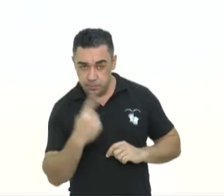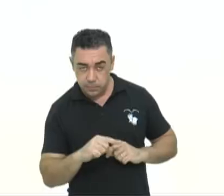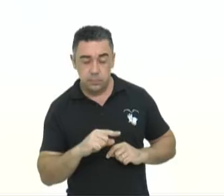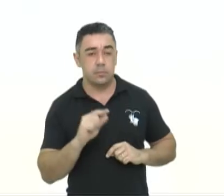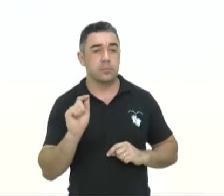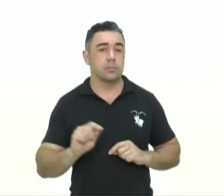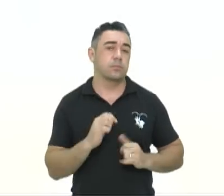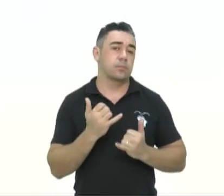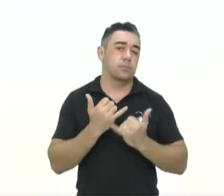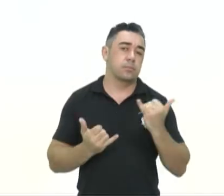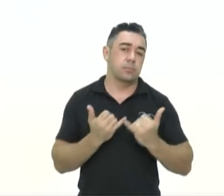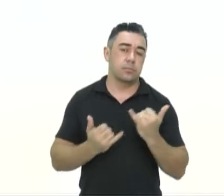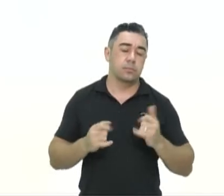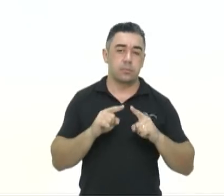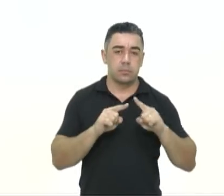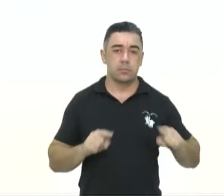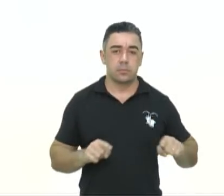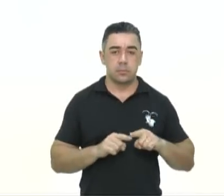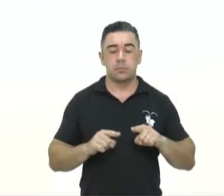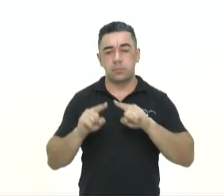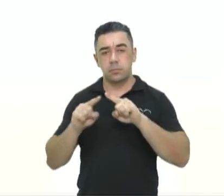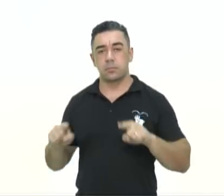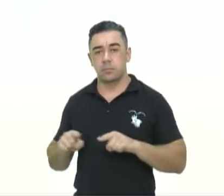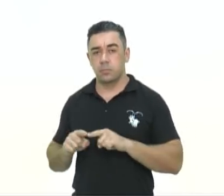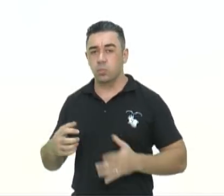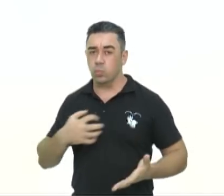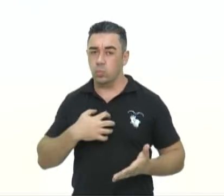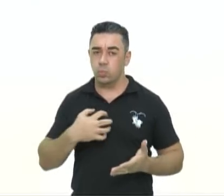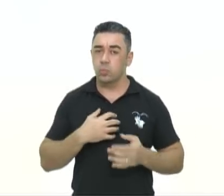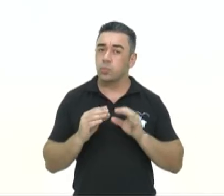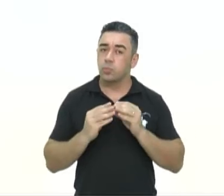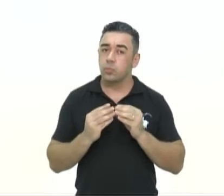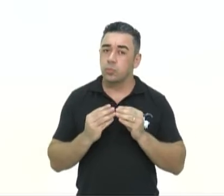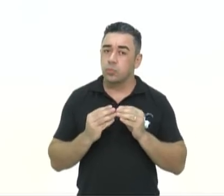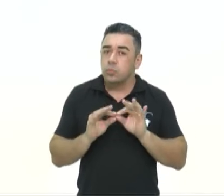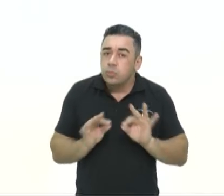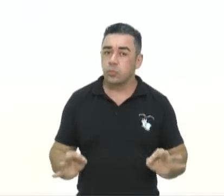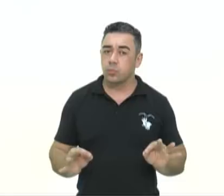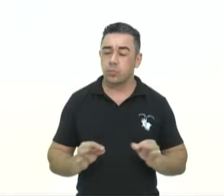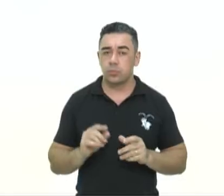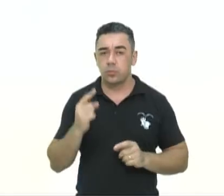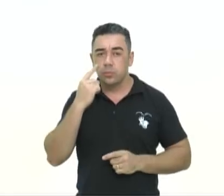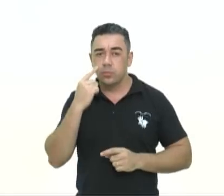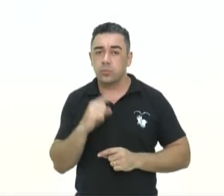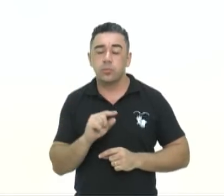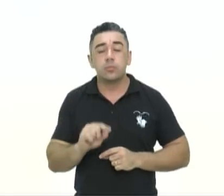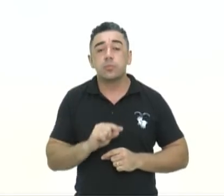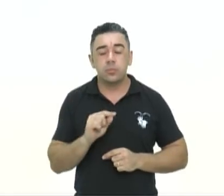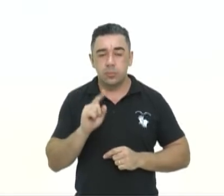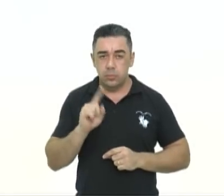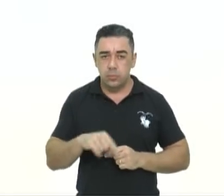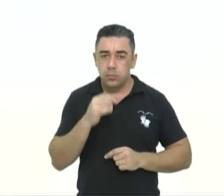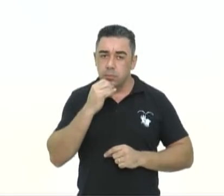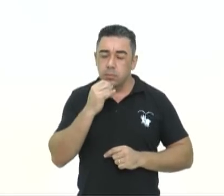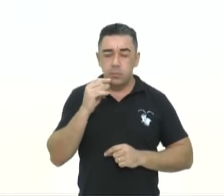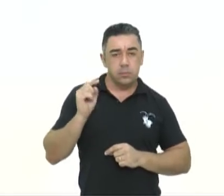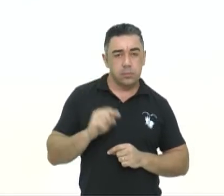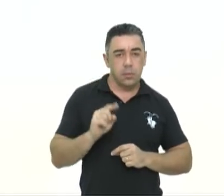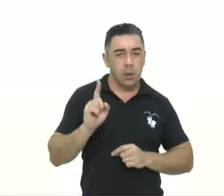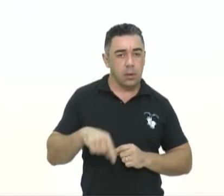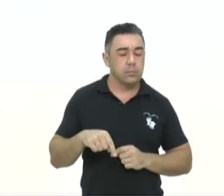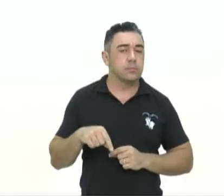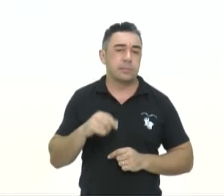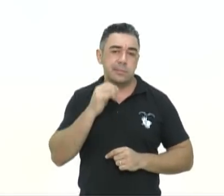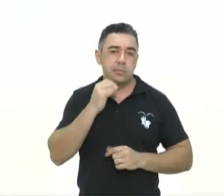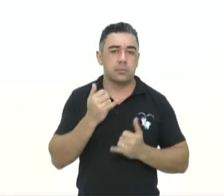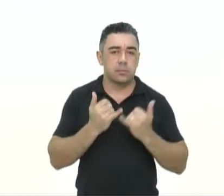a semelhança nos triângulos de uma forma bem simples. Basta observar se eles se enquadram em um dos